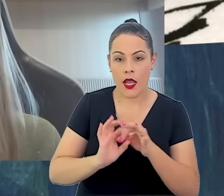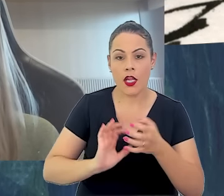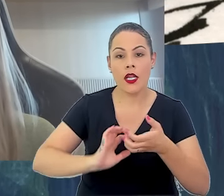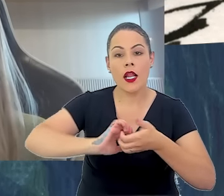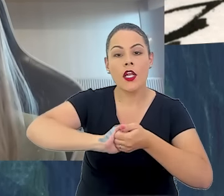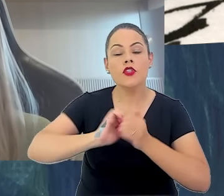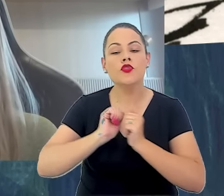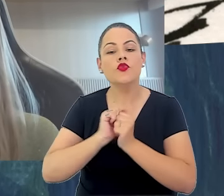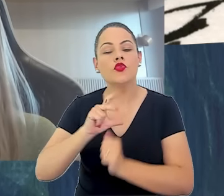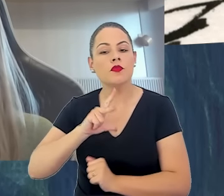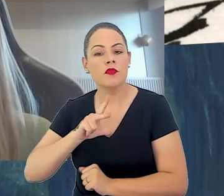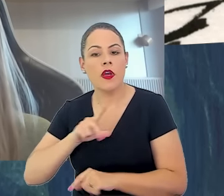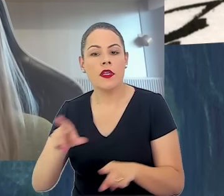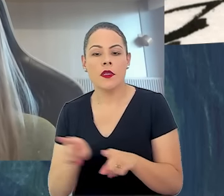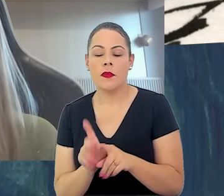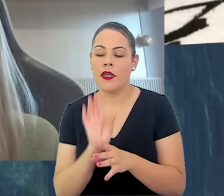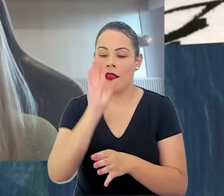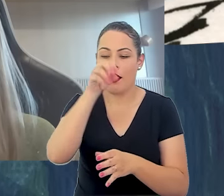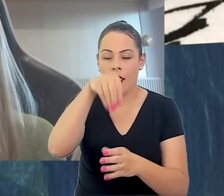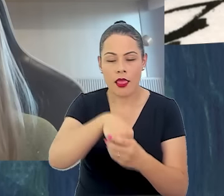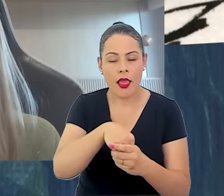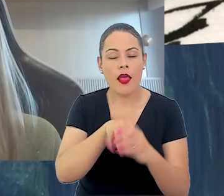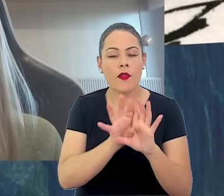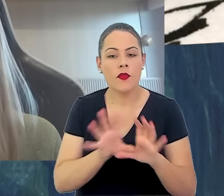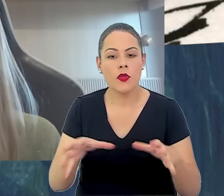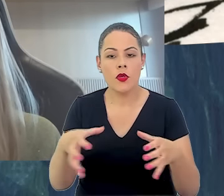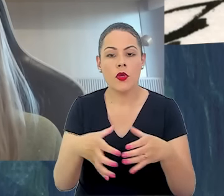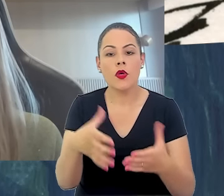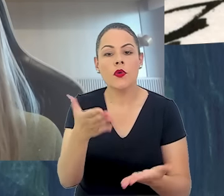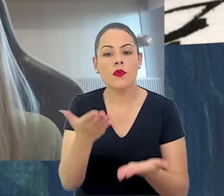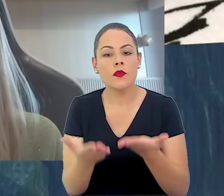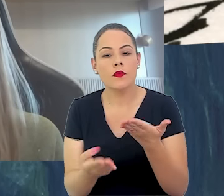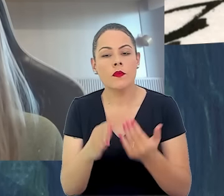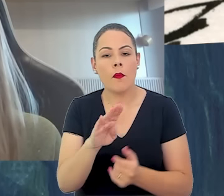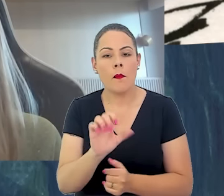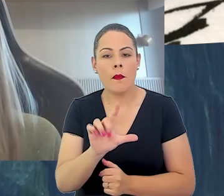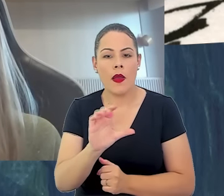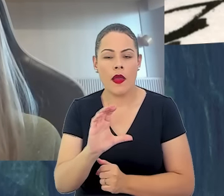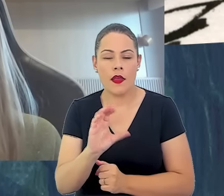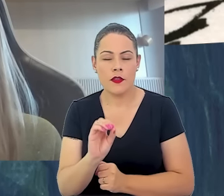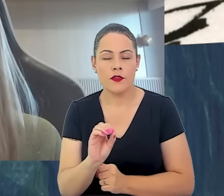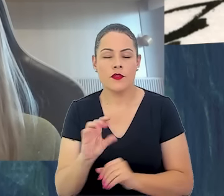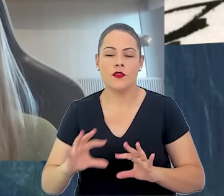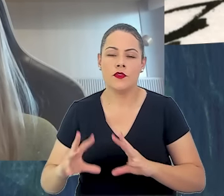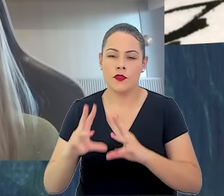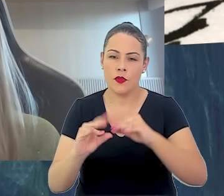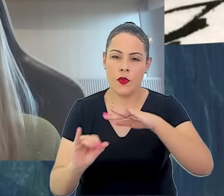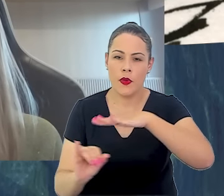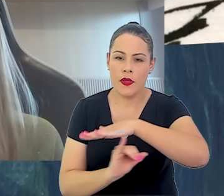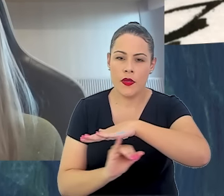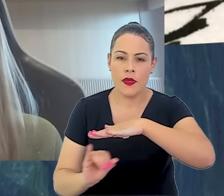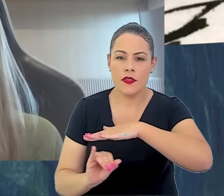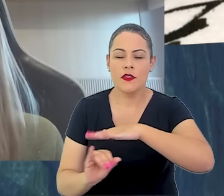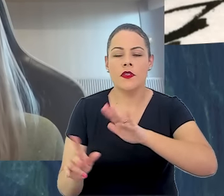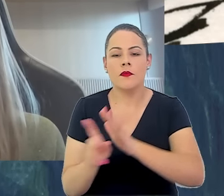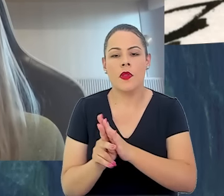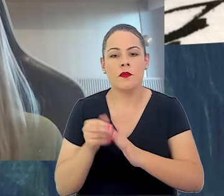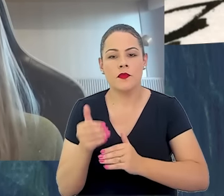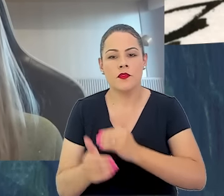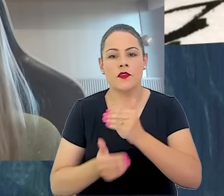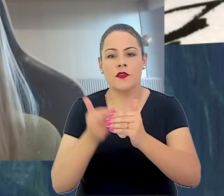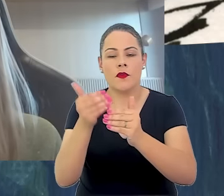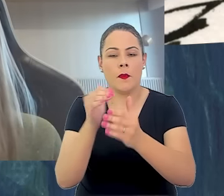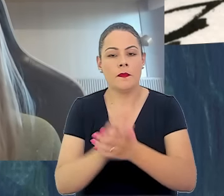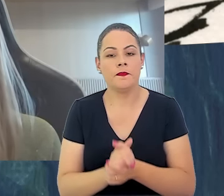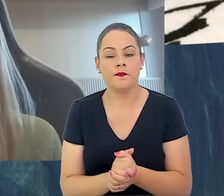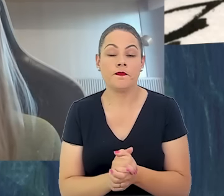que eles sejam inseridos dentro do balanço dessas instituições de